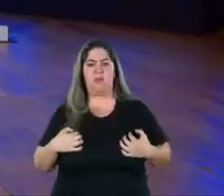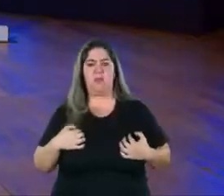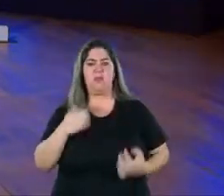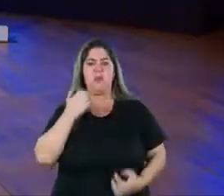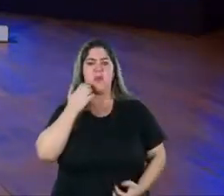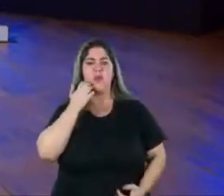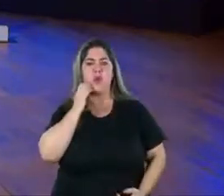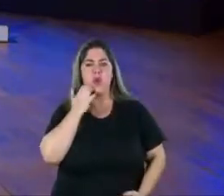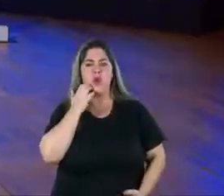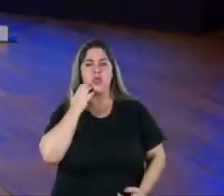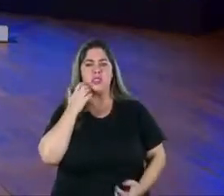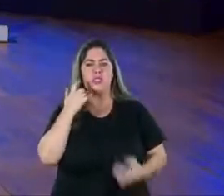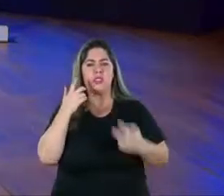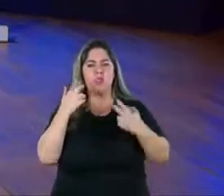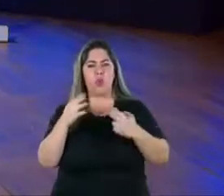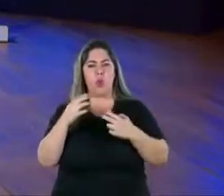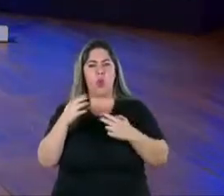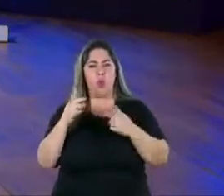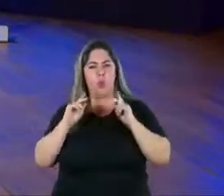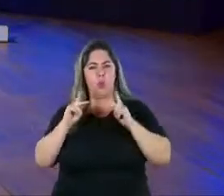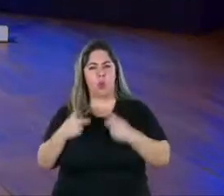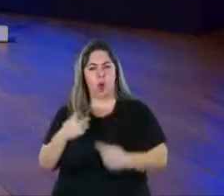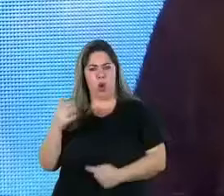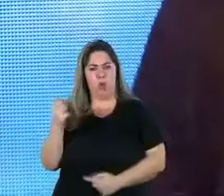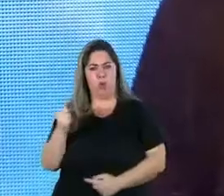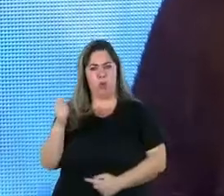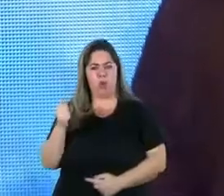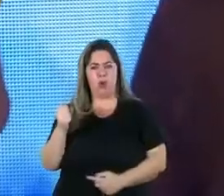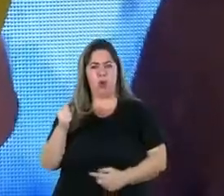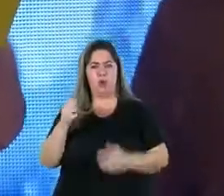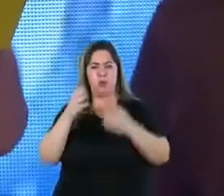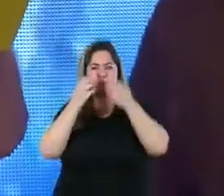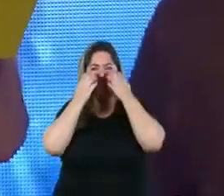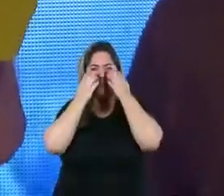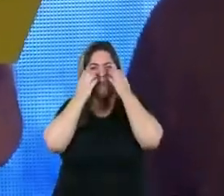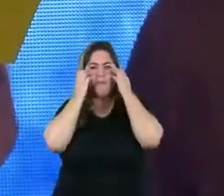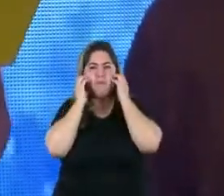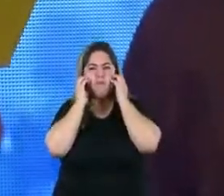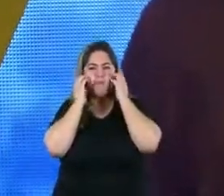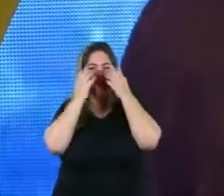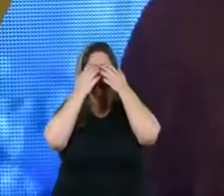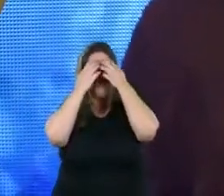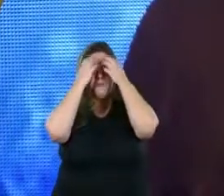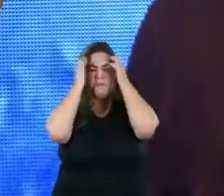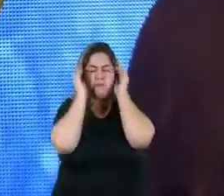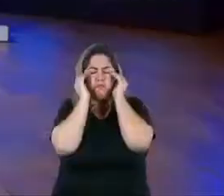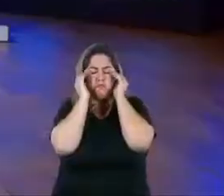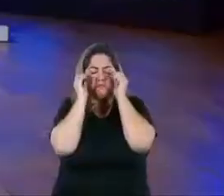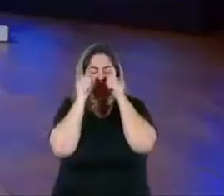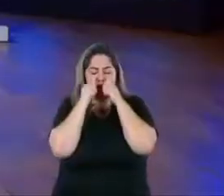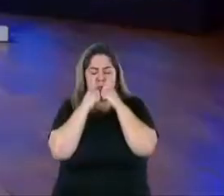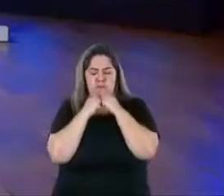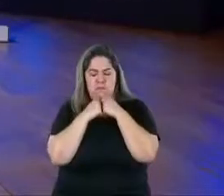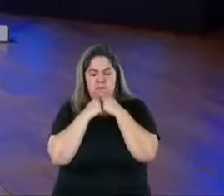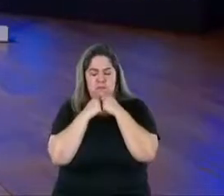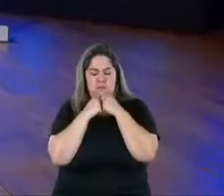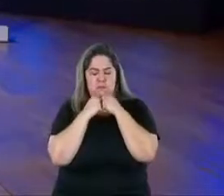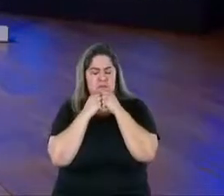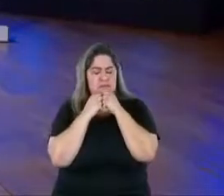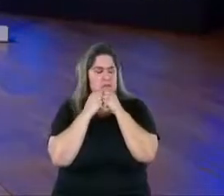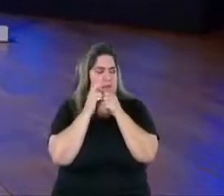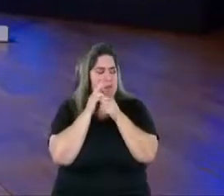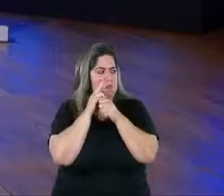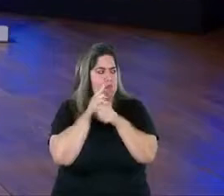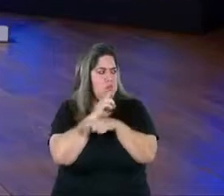como a dos homens da raça branca. Aquele rosto de traços enormes, de gigante triste, às vezes se volta para a multidão dos